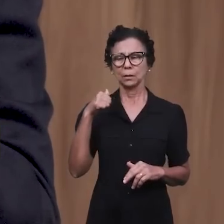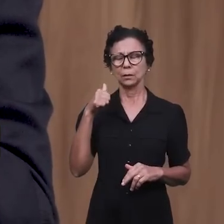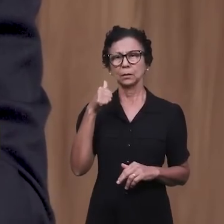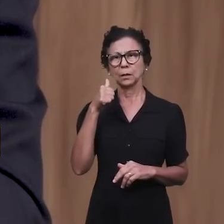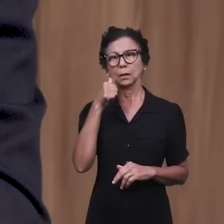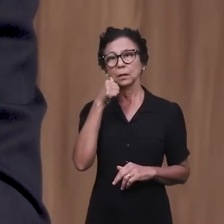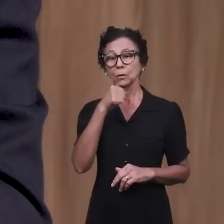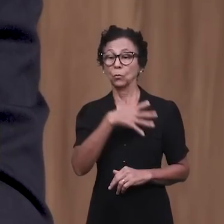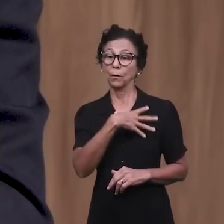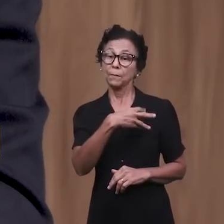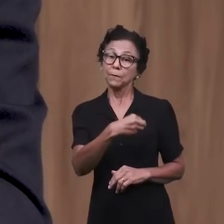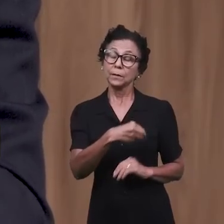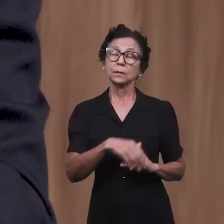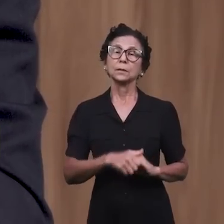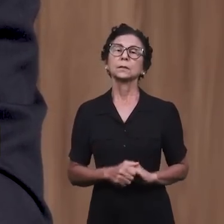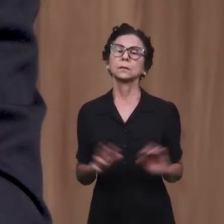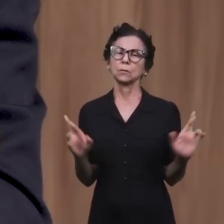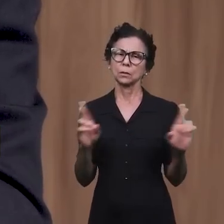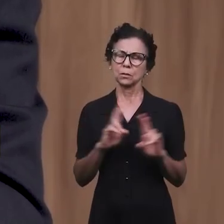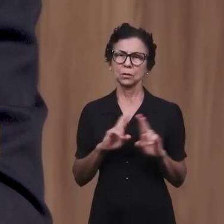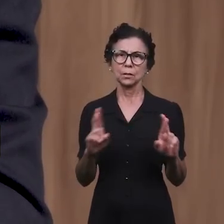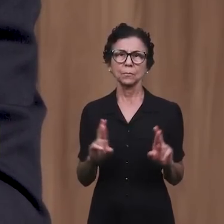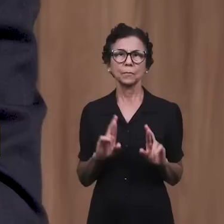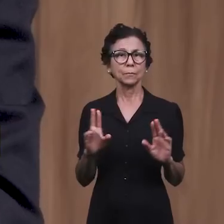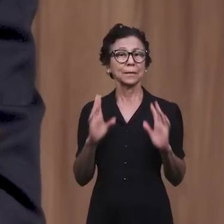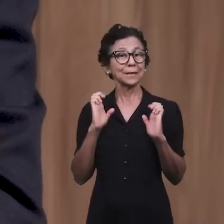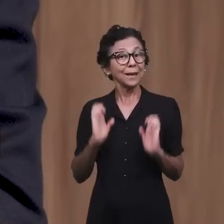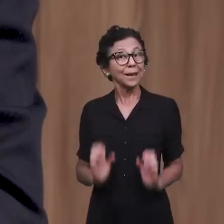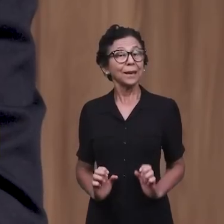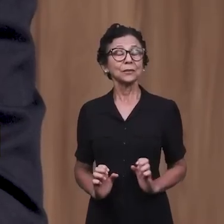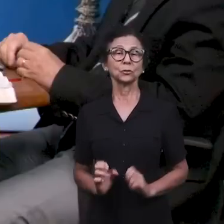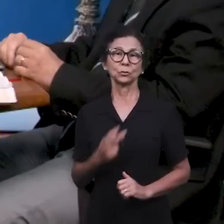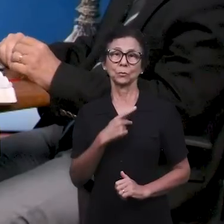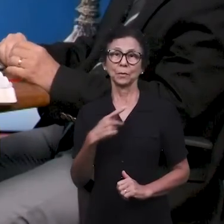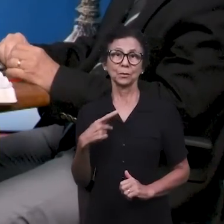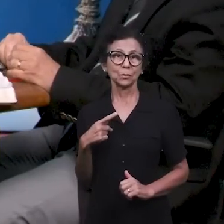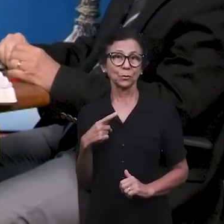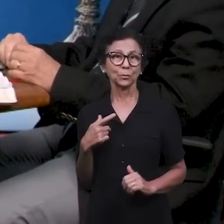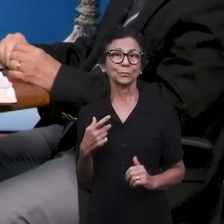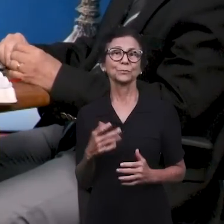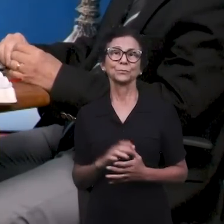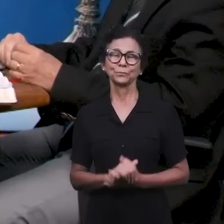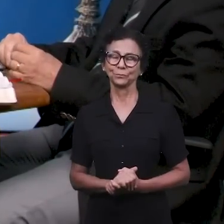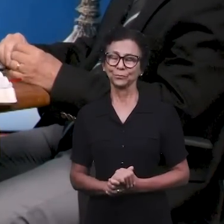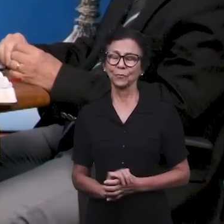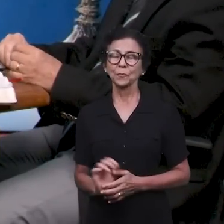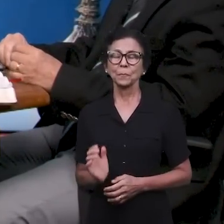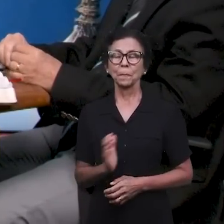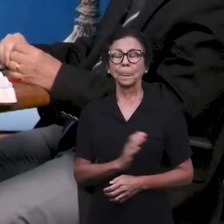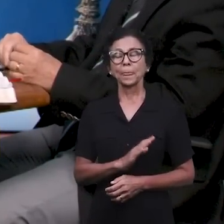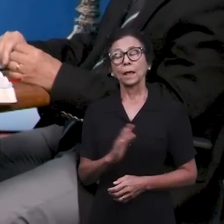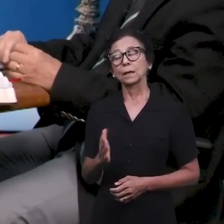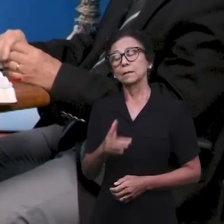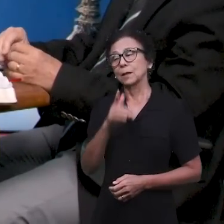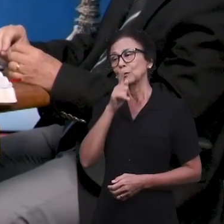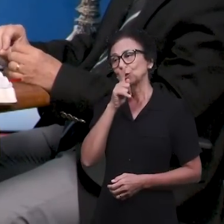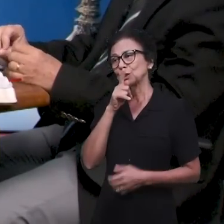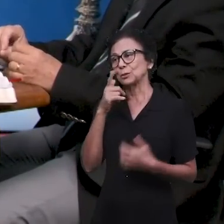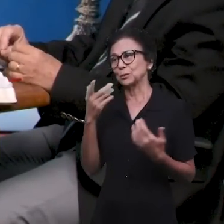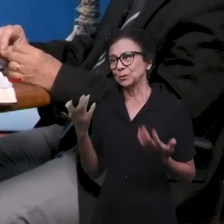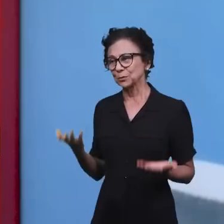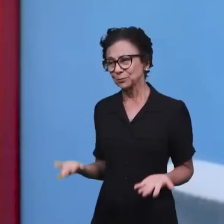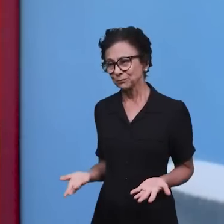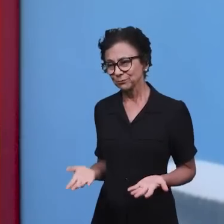porque é um aspecto ético, que faz parte da ética do pastor. E quando fazemos isso, Gilson, nós não estamos fazendo nada demais. Nós